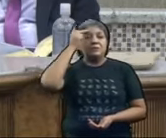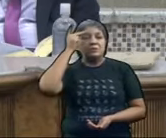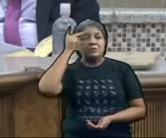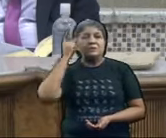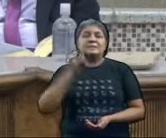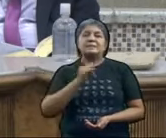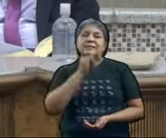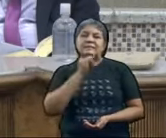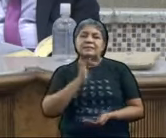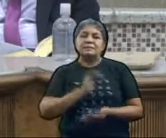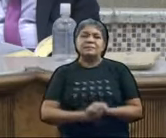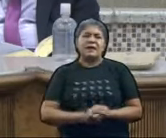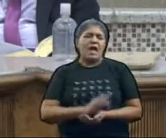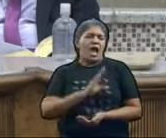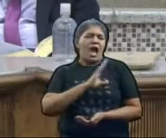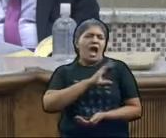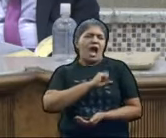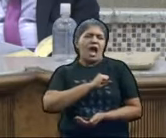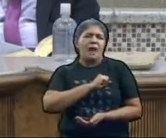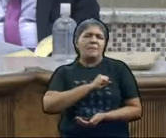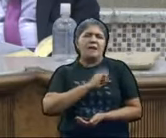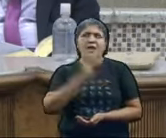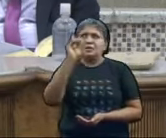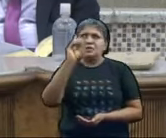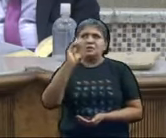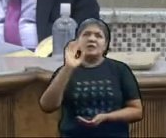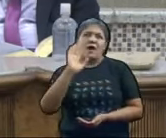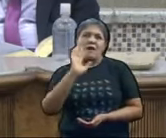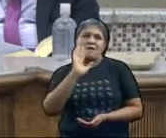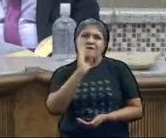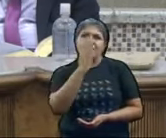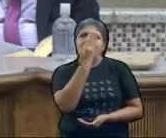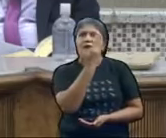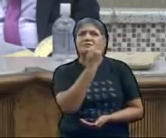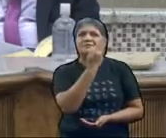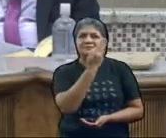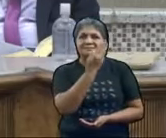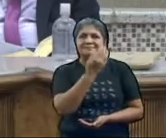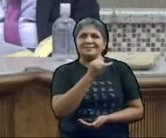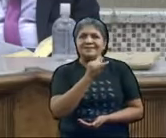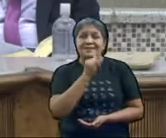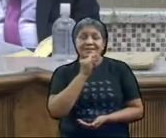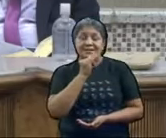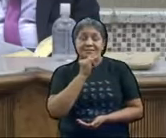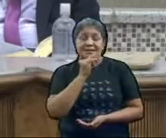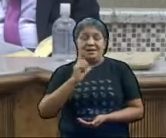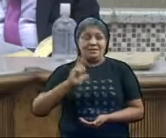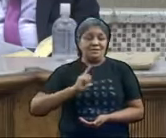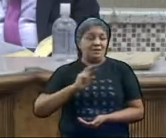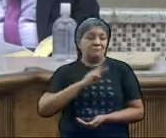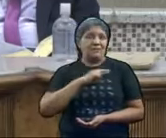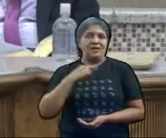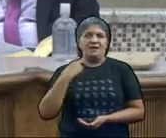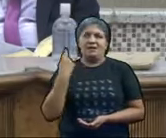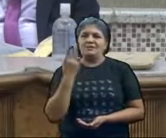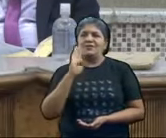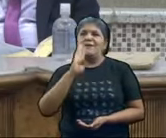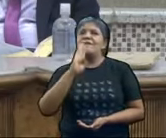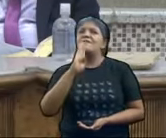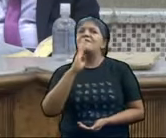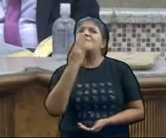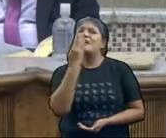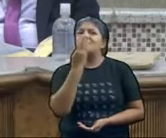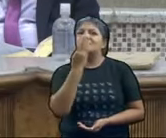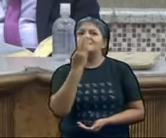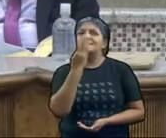idólatras e todos os mentirosos. Essas pessoas aqui possuem uma religião, mas a religião delas não